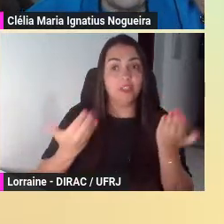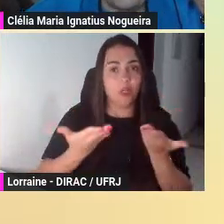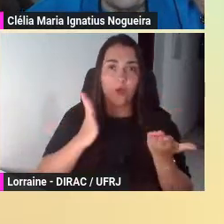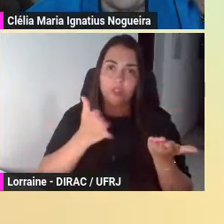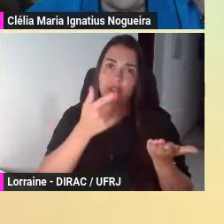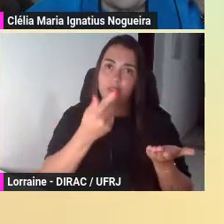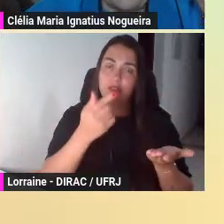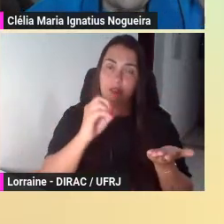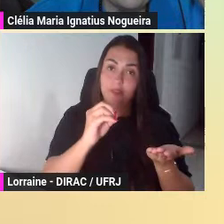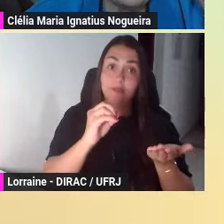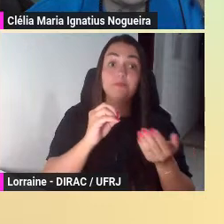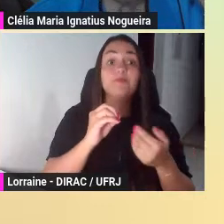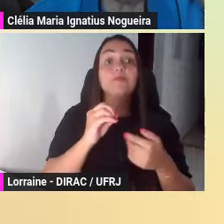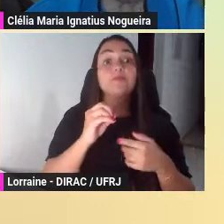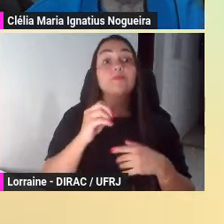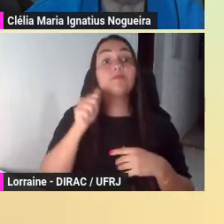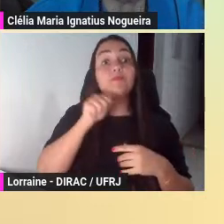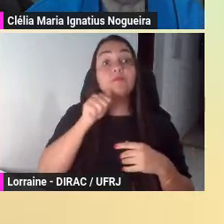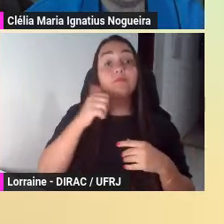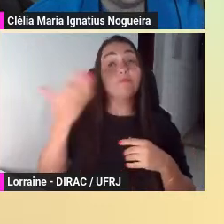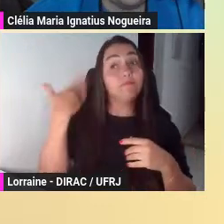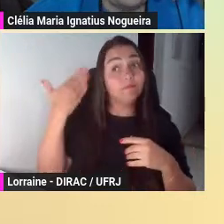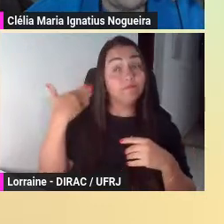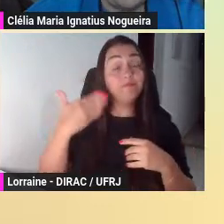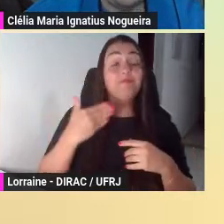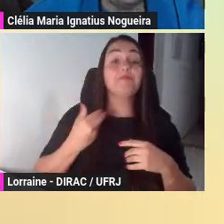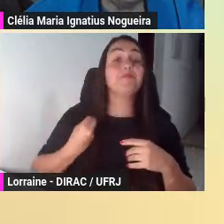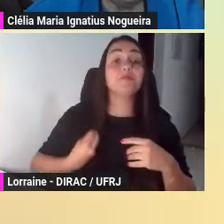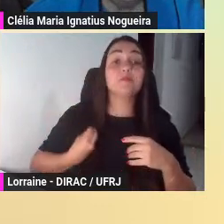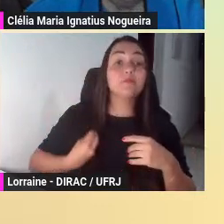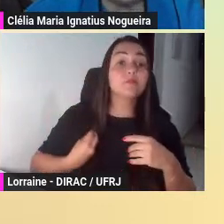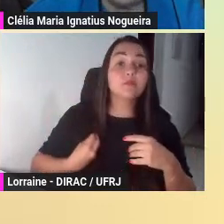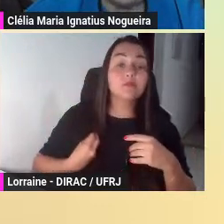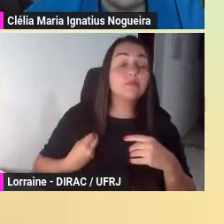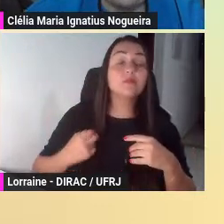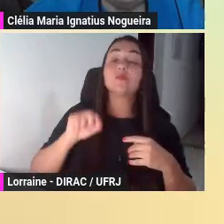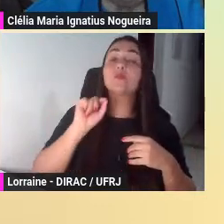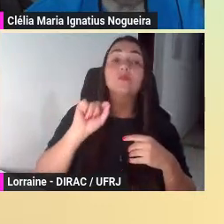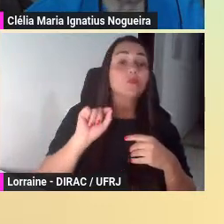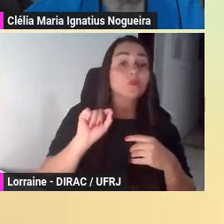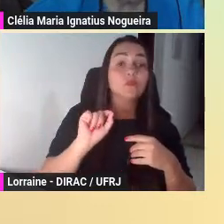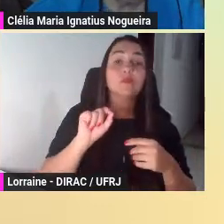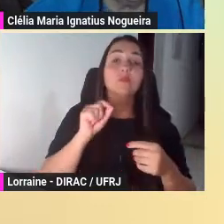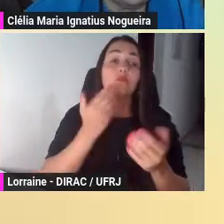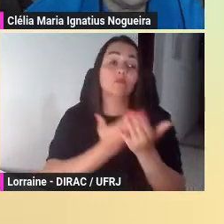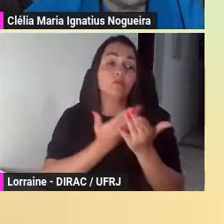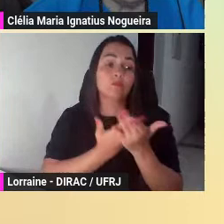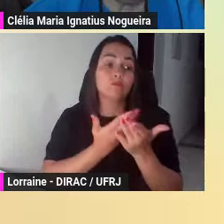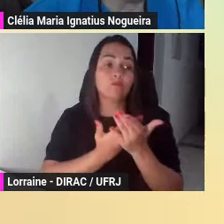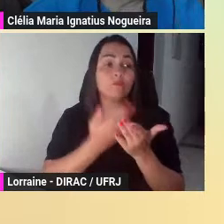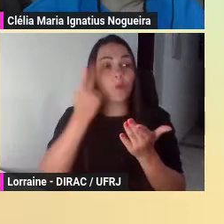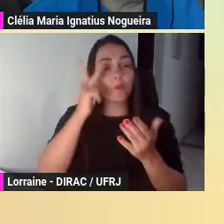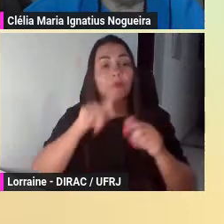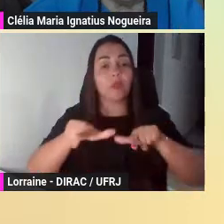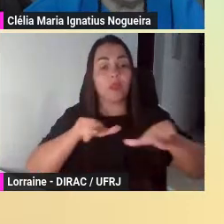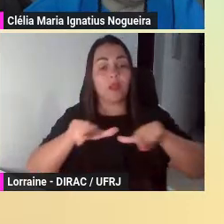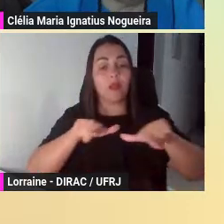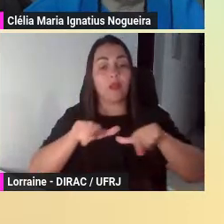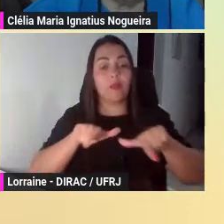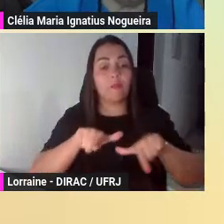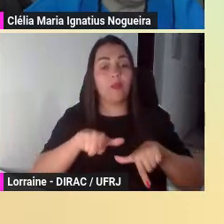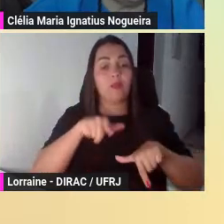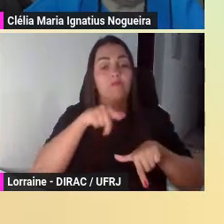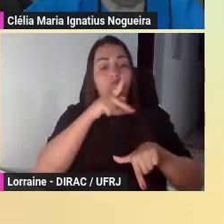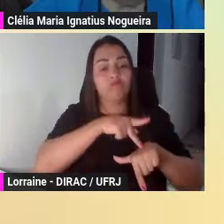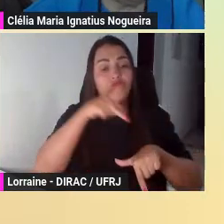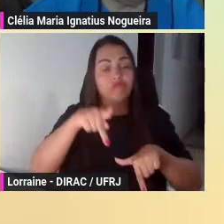o destino das meninas era fazer o magistério, né? E ser professora na